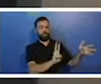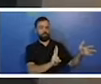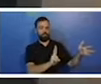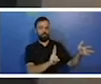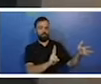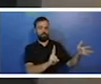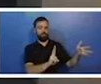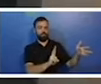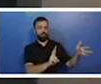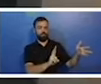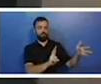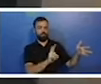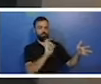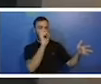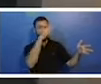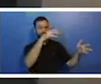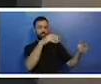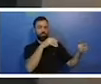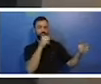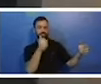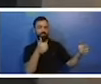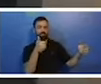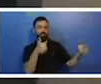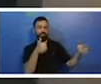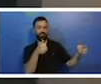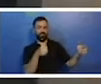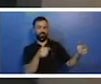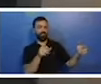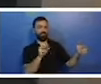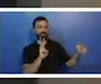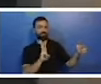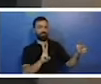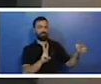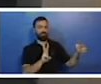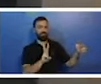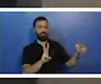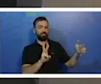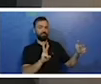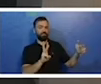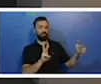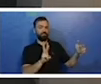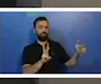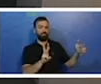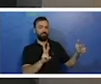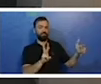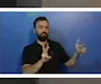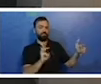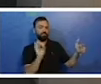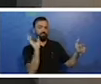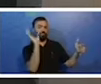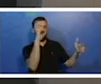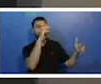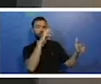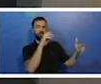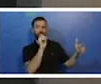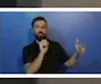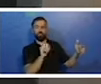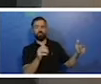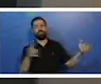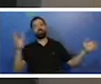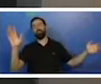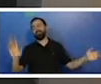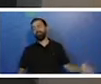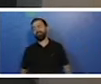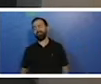beleza os dois Beleza ainda ganharem quero perder não